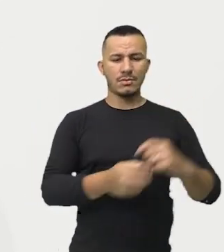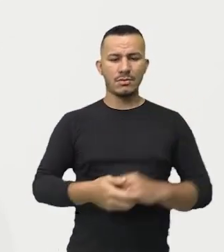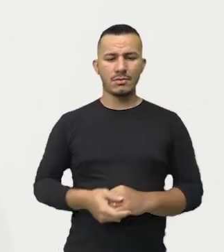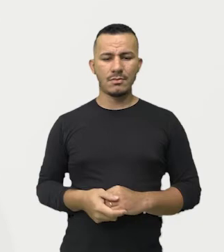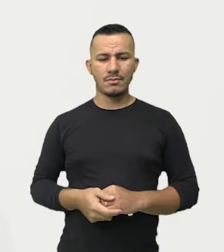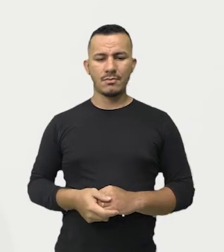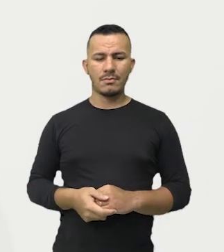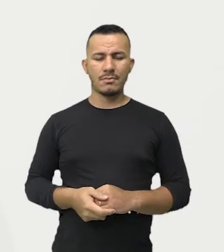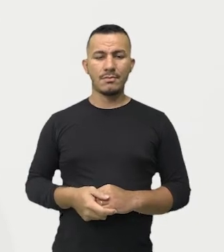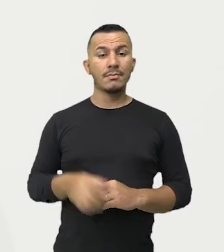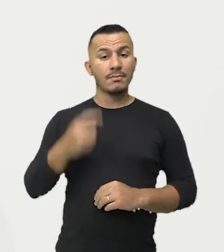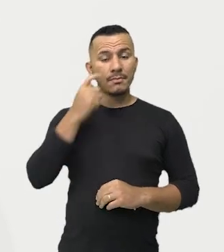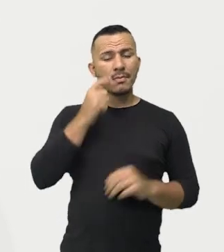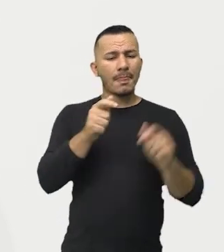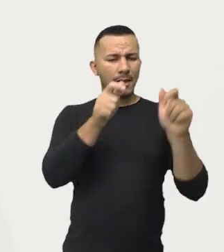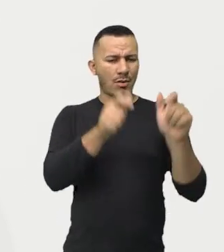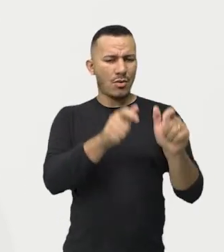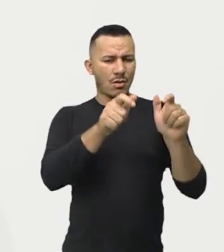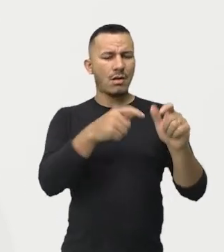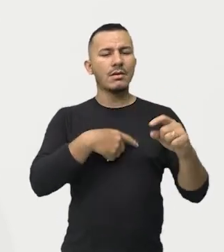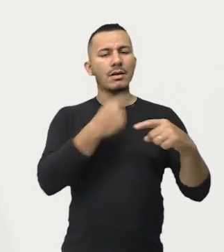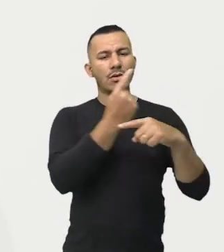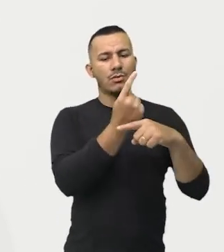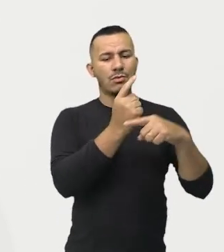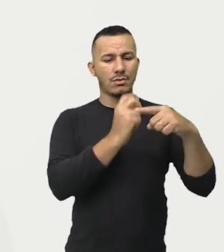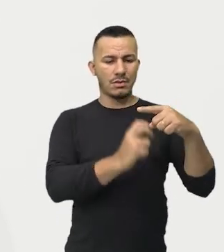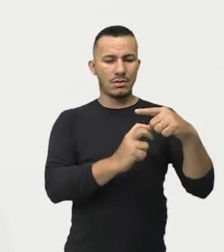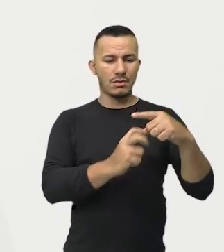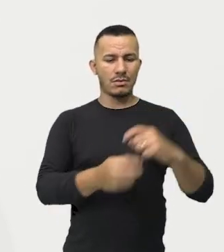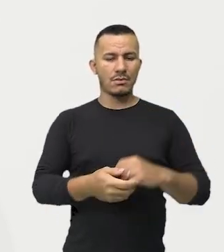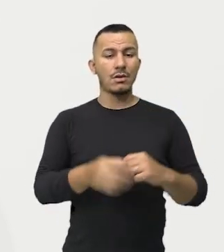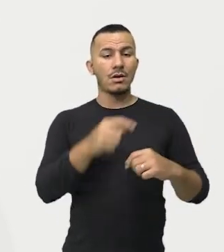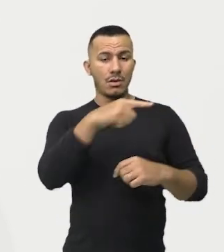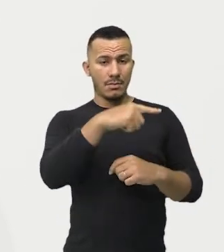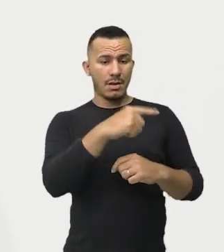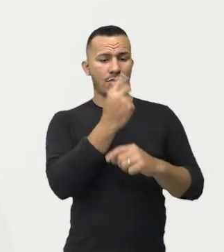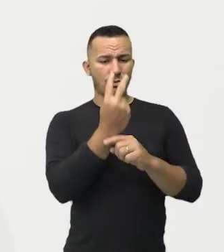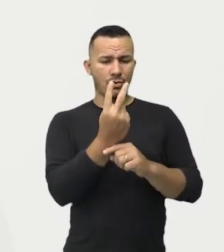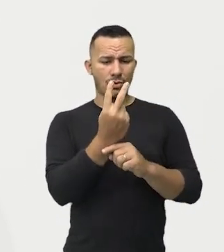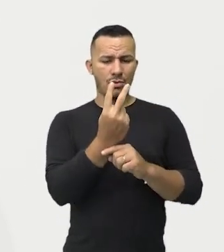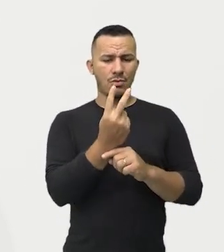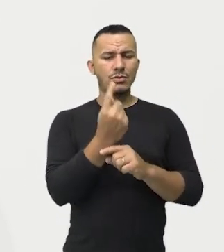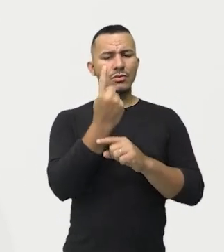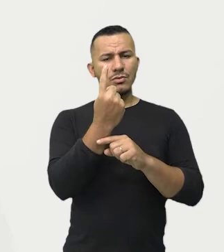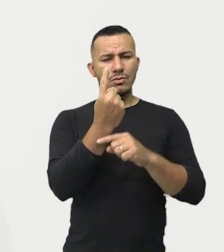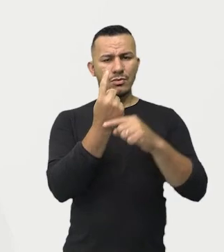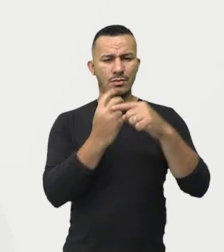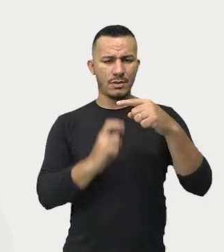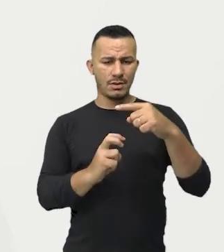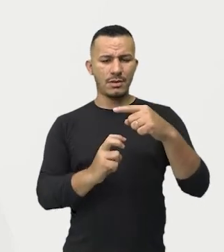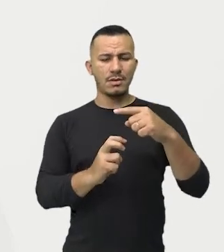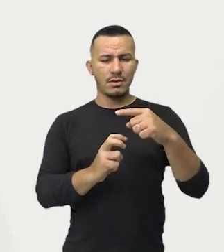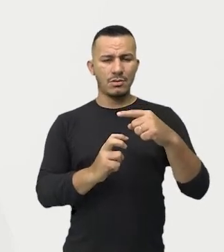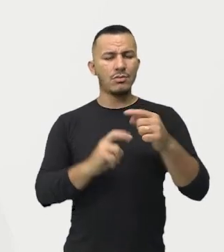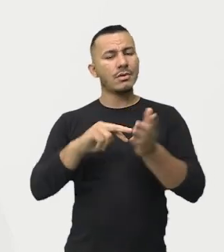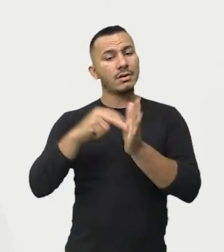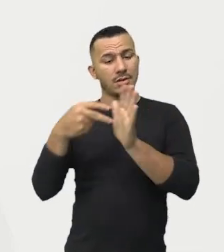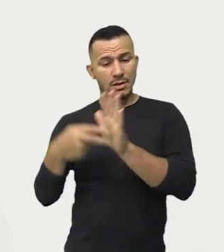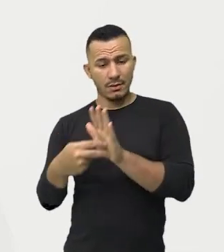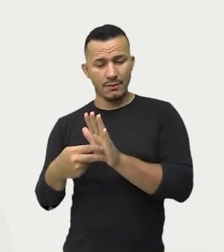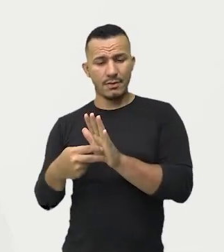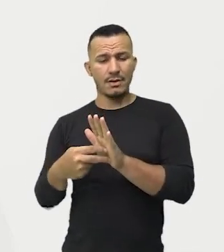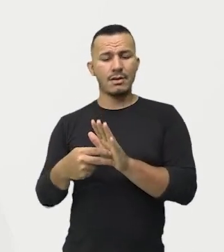Então, nessa posição, vai estar aqui o número 2, 1/5, que é a